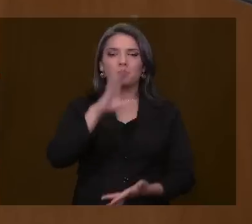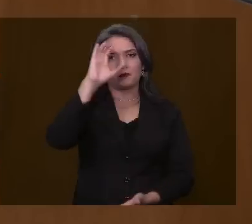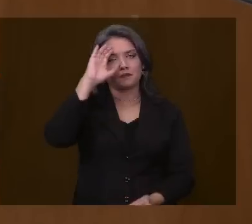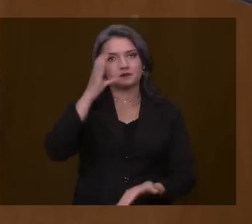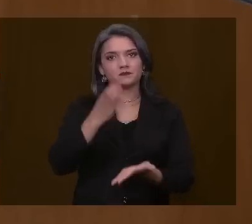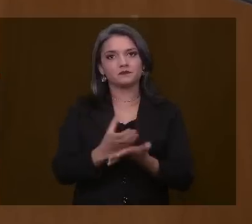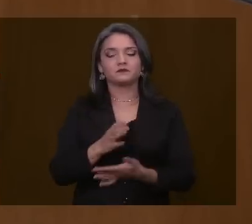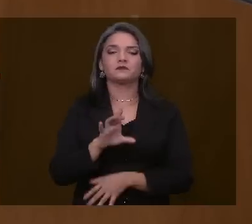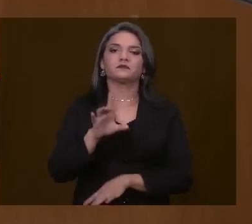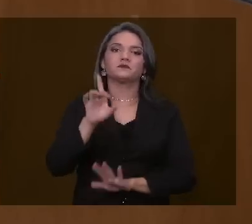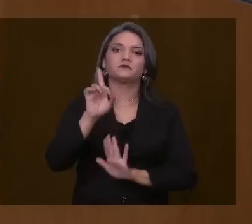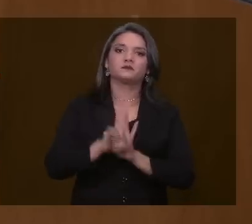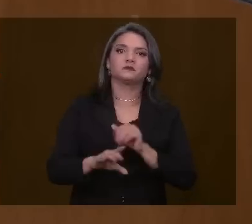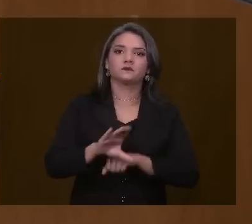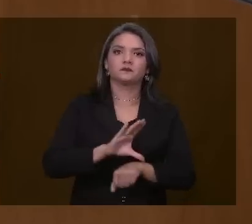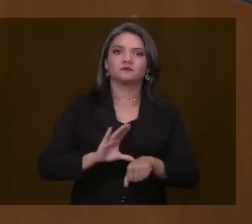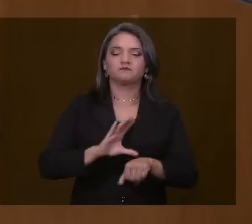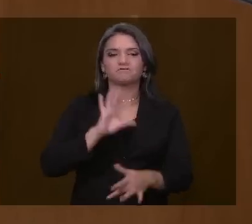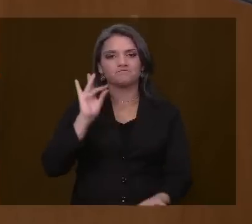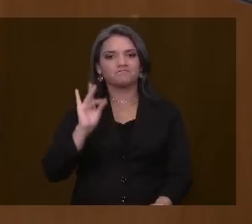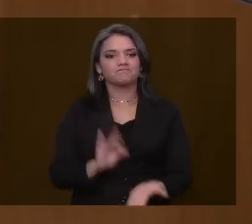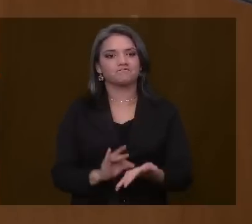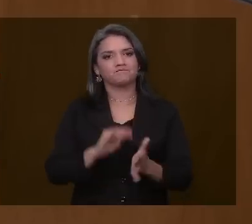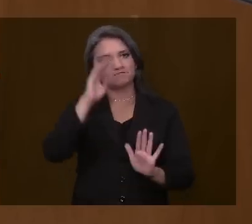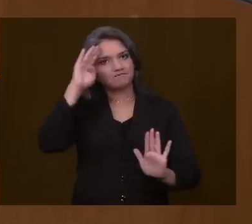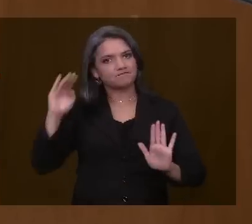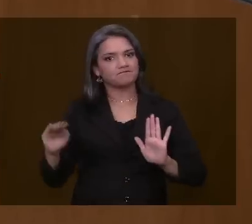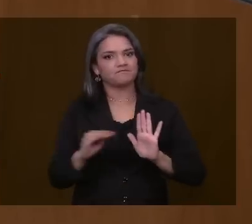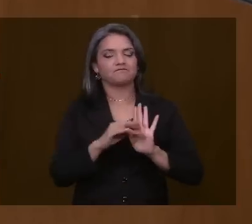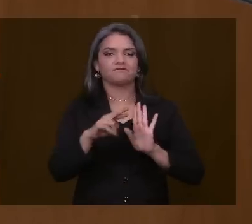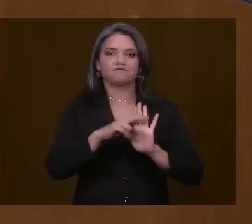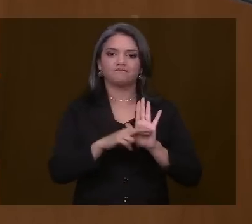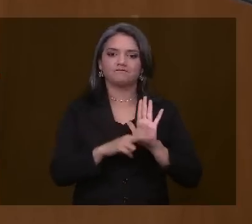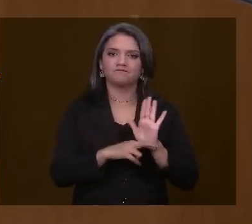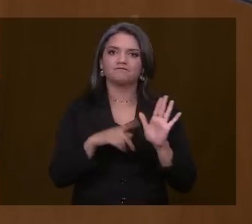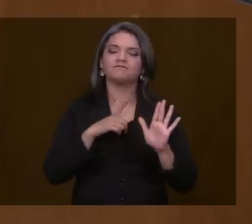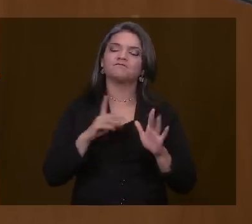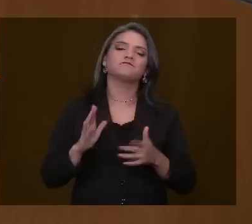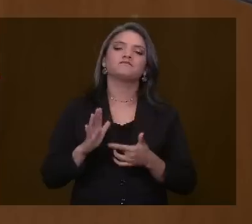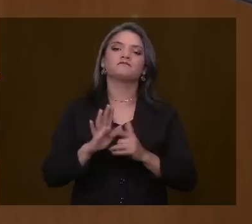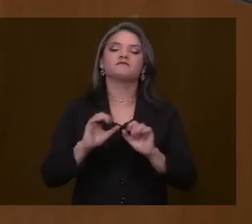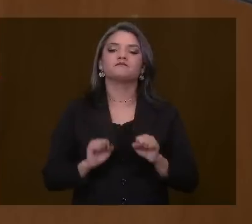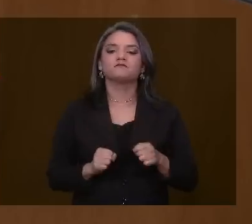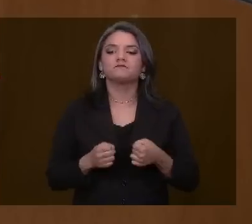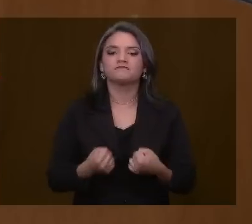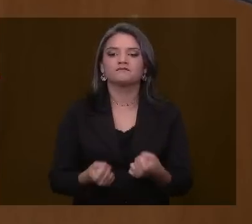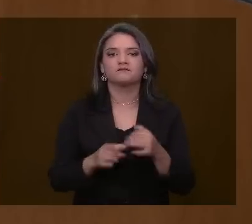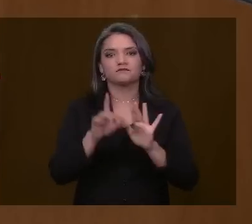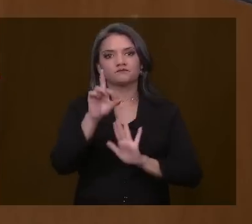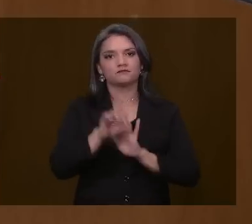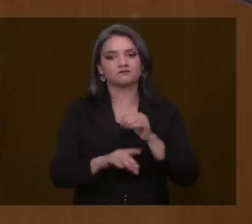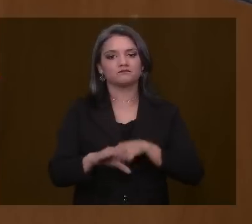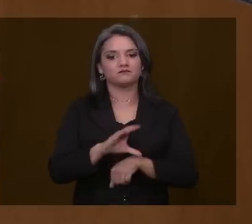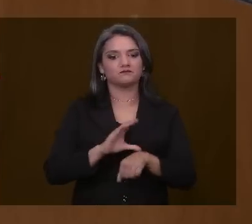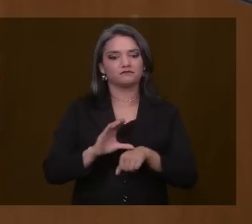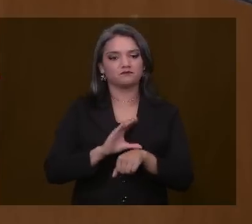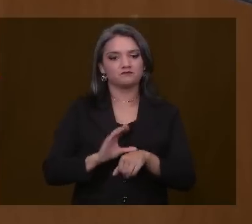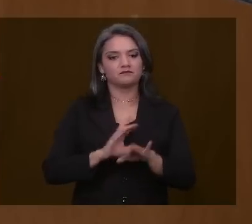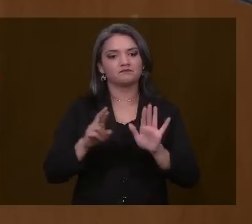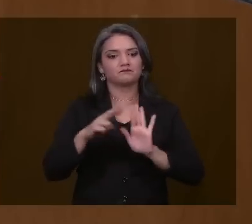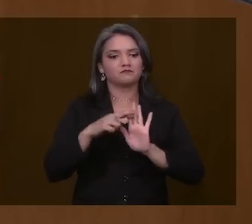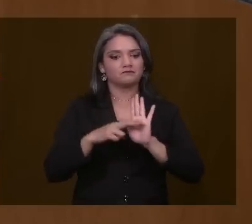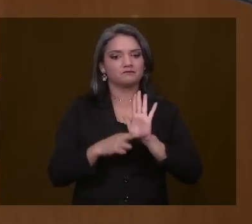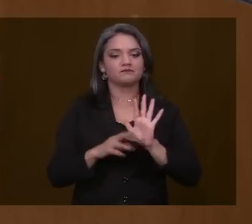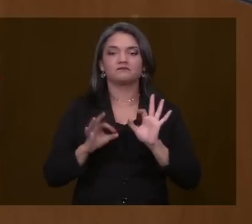e a Efetividade de Suas Normas, sinalizando sua defesa de um direito constitucional normativo e